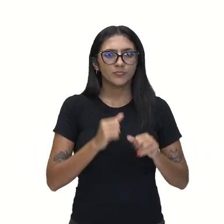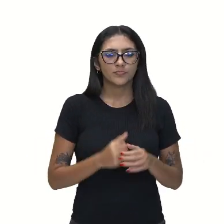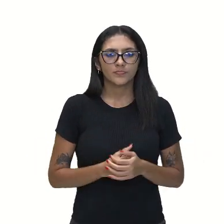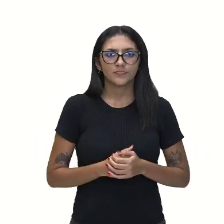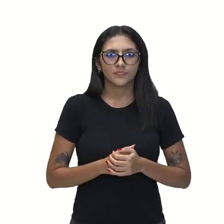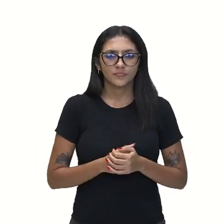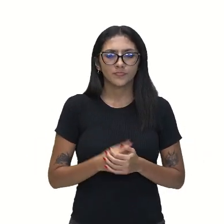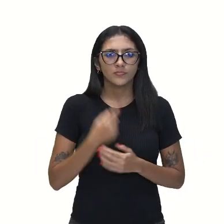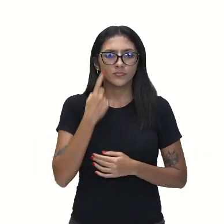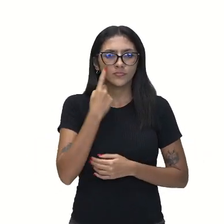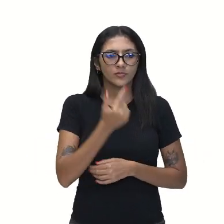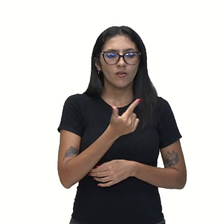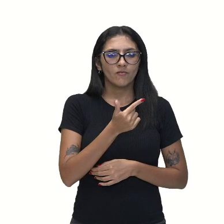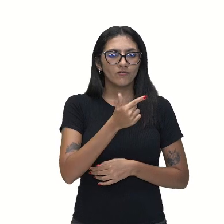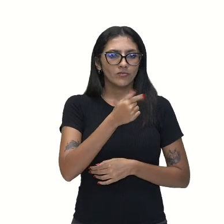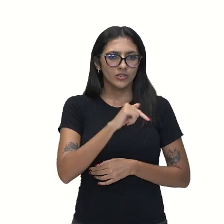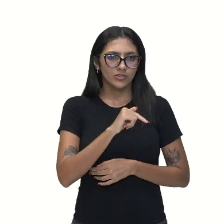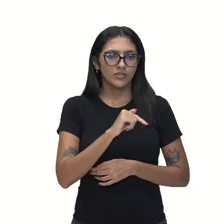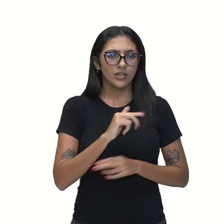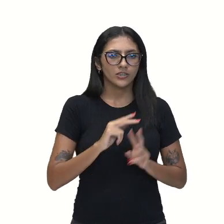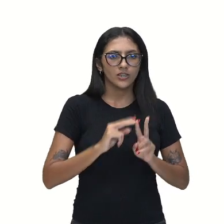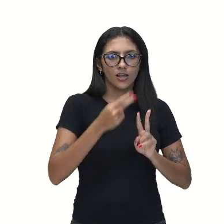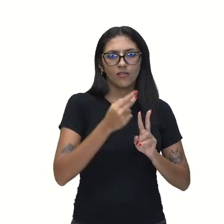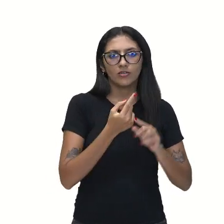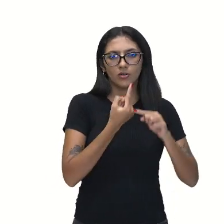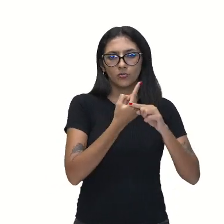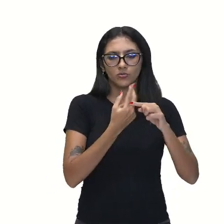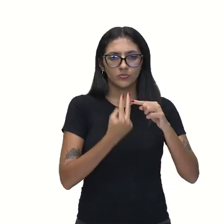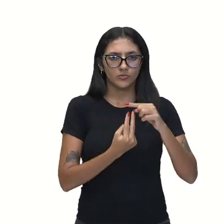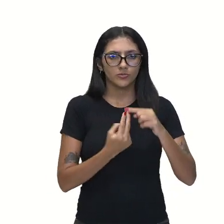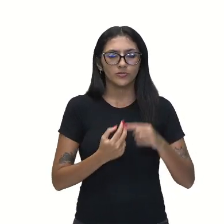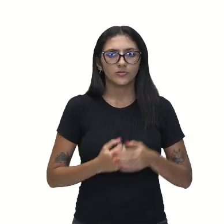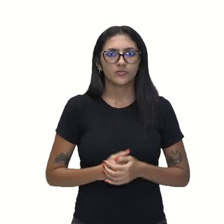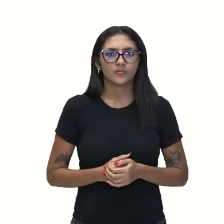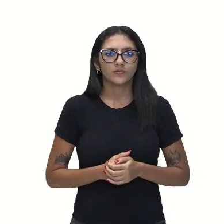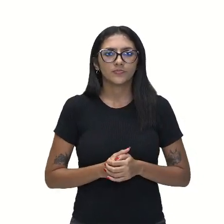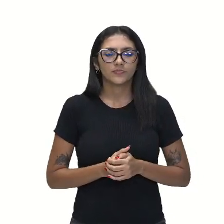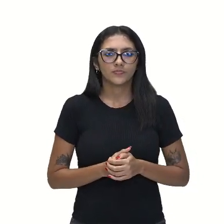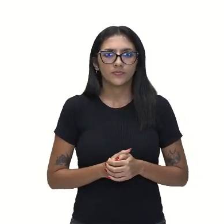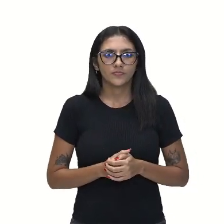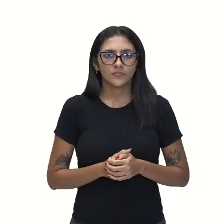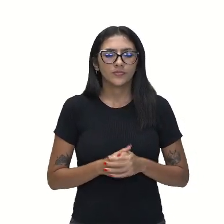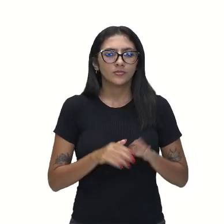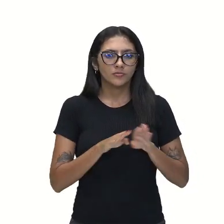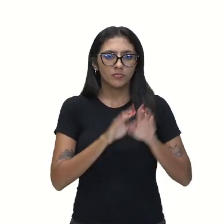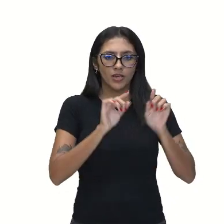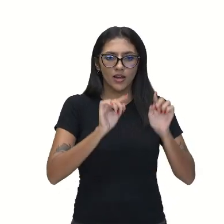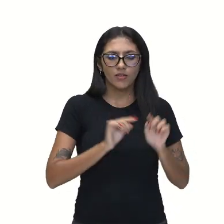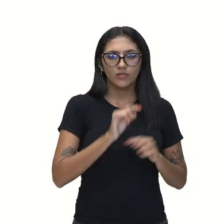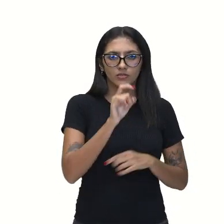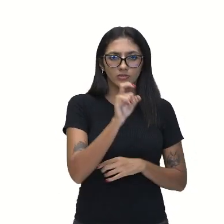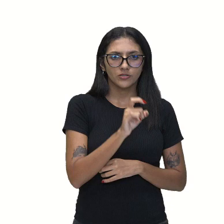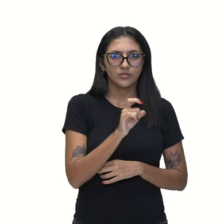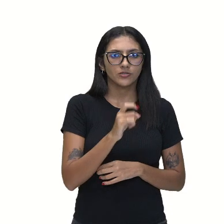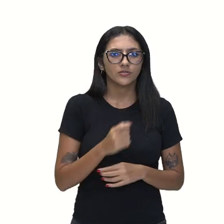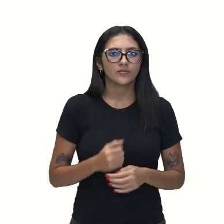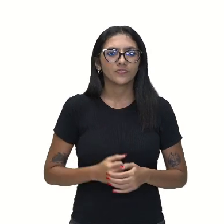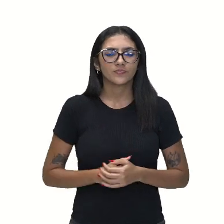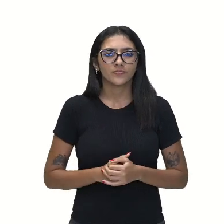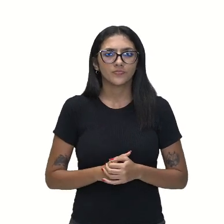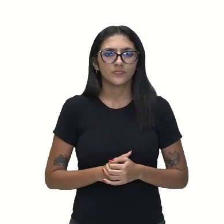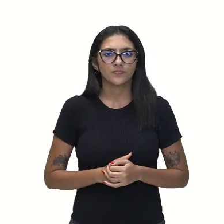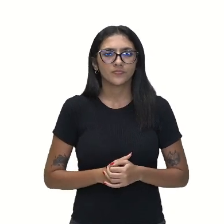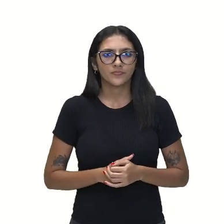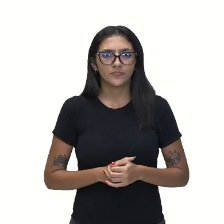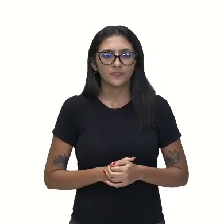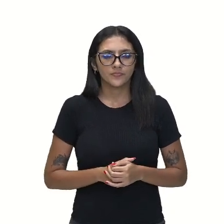temos 27 elevado a 1 sobre 2. E aí é elevado a x, tá? Elevado sempre a x